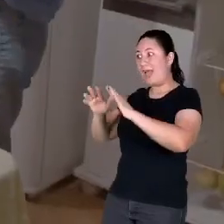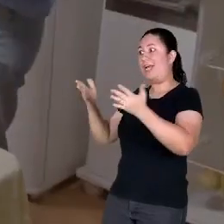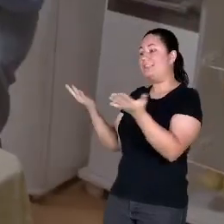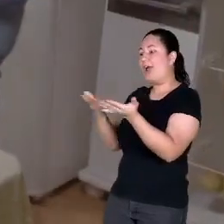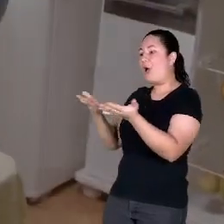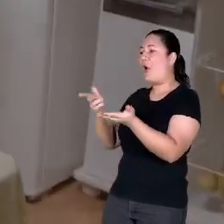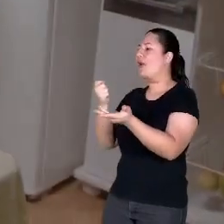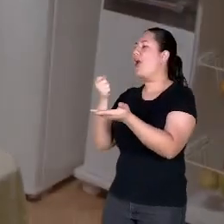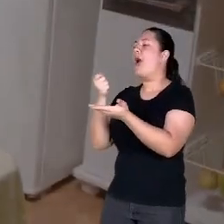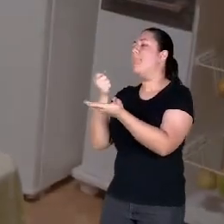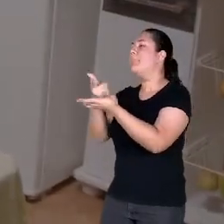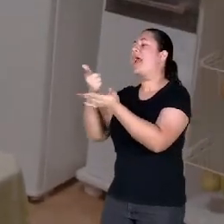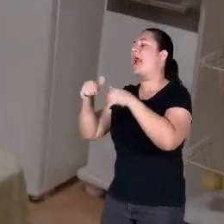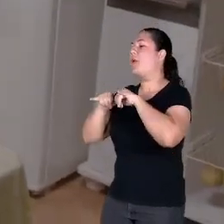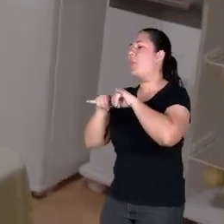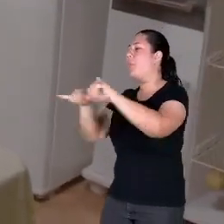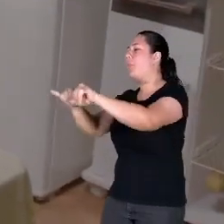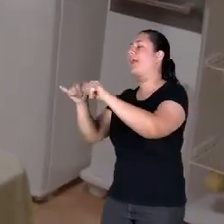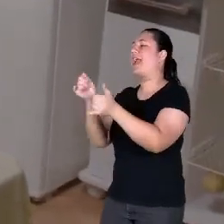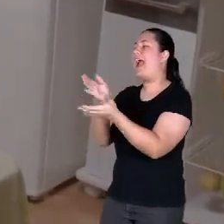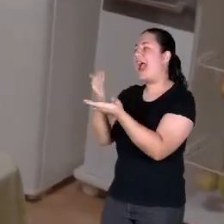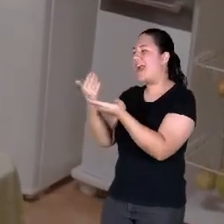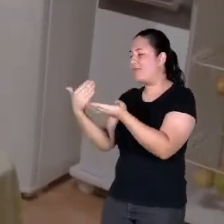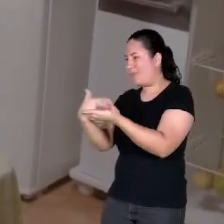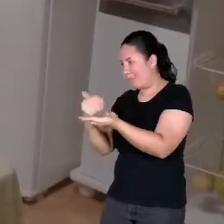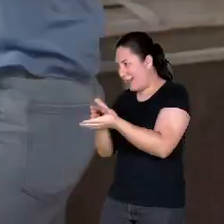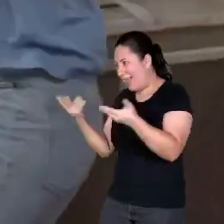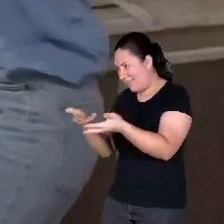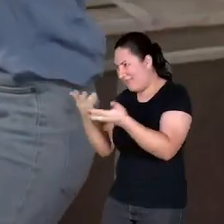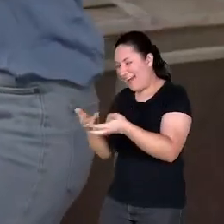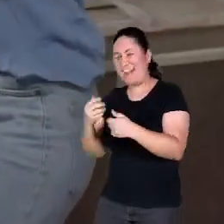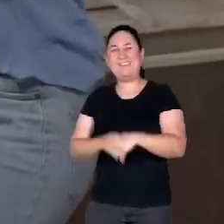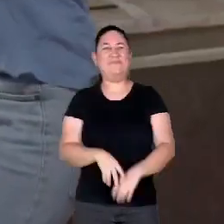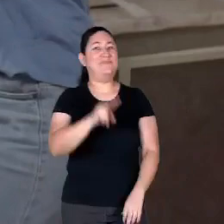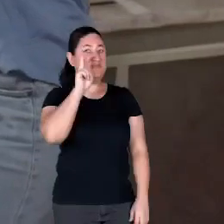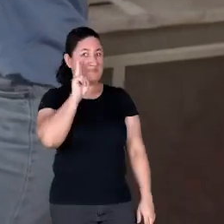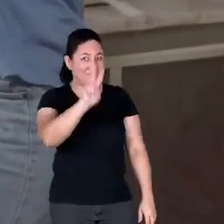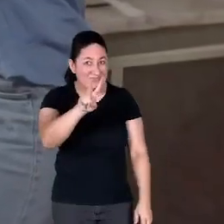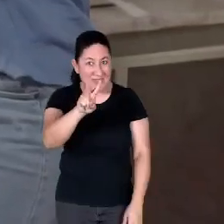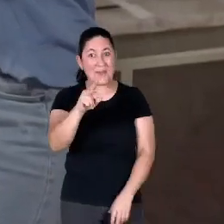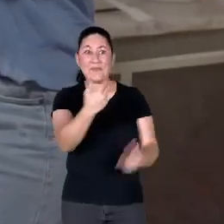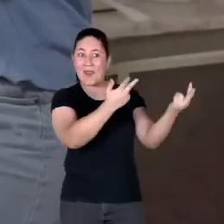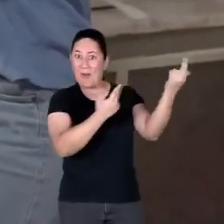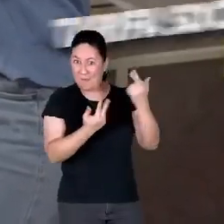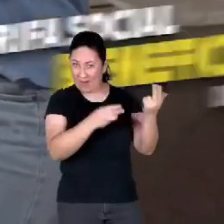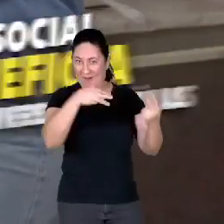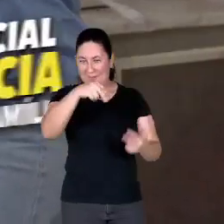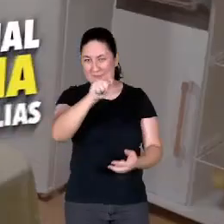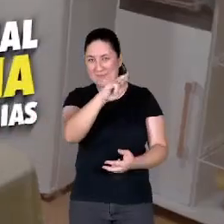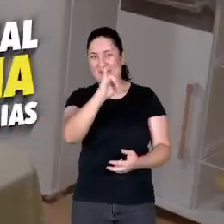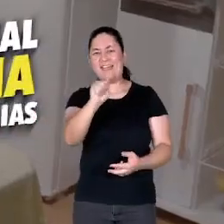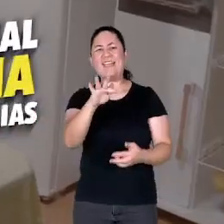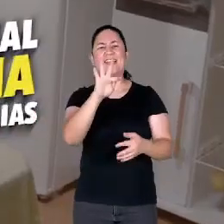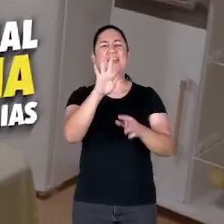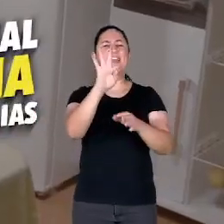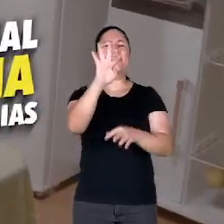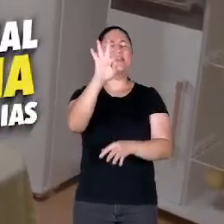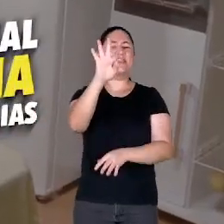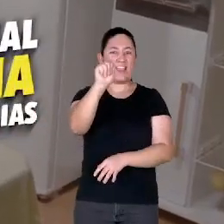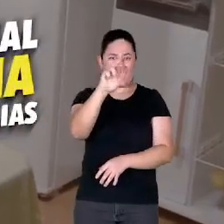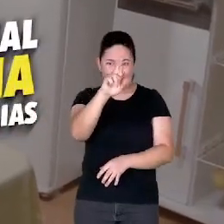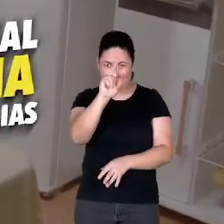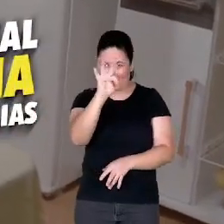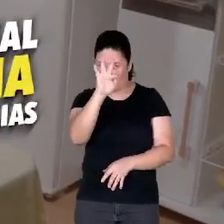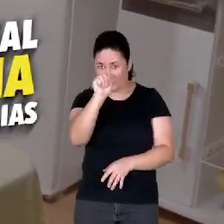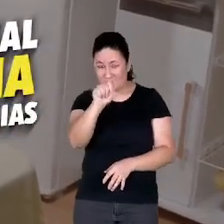fica para as comprinhas no mercado e já garante a feira do dia. Viu só? Assim como a Dona Maria, a tarifa social